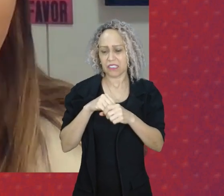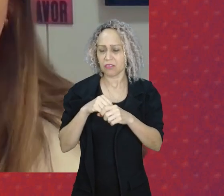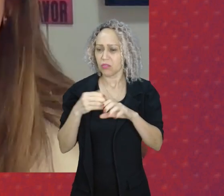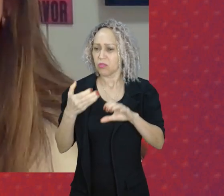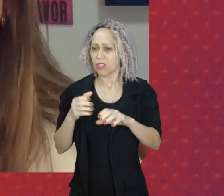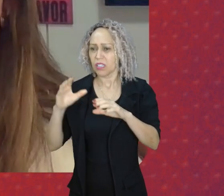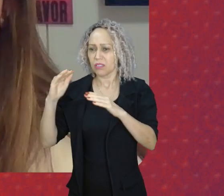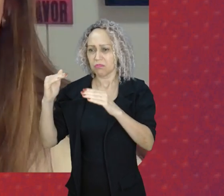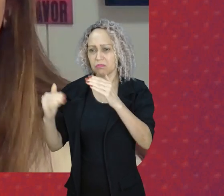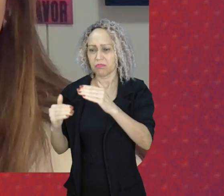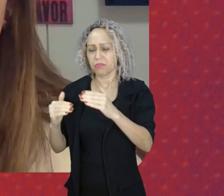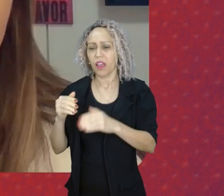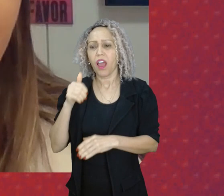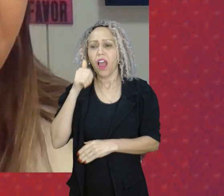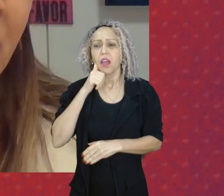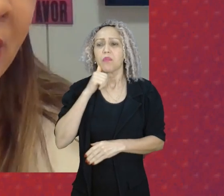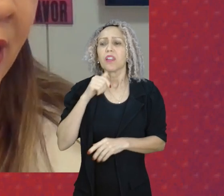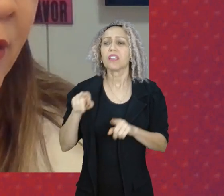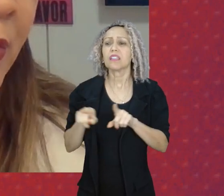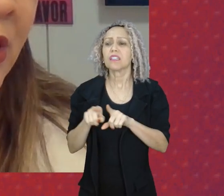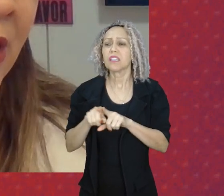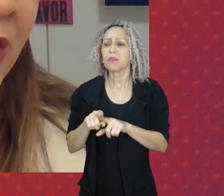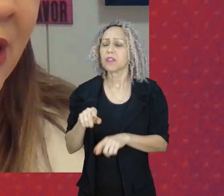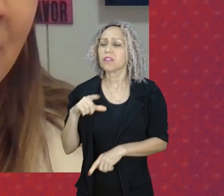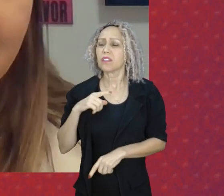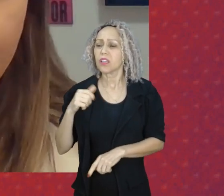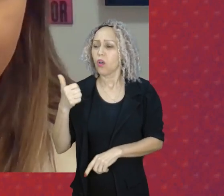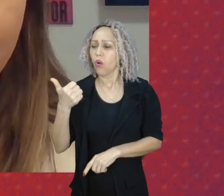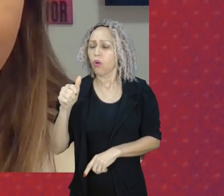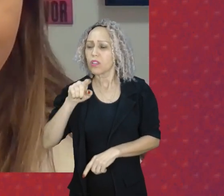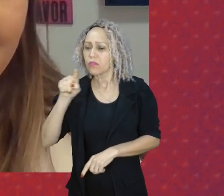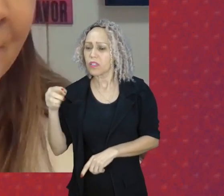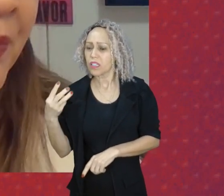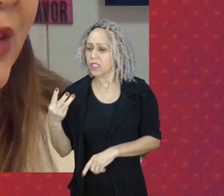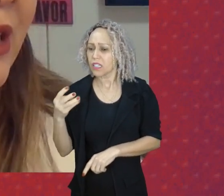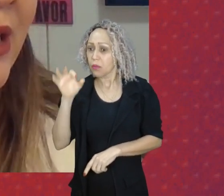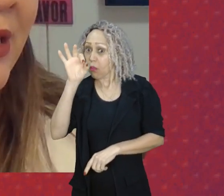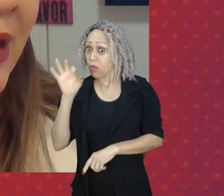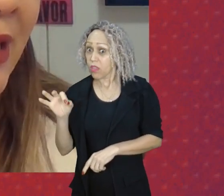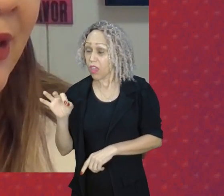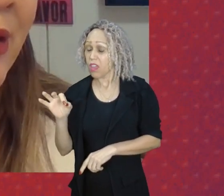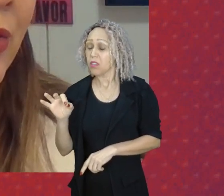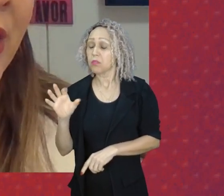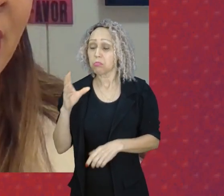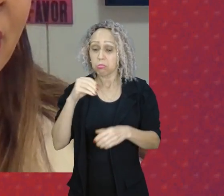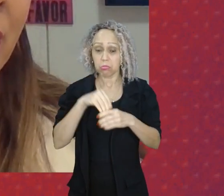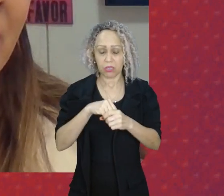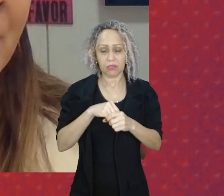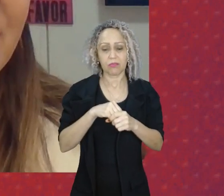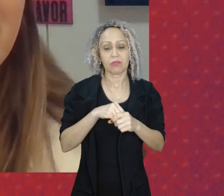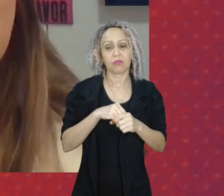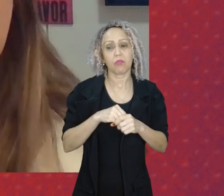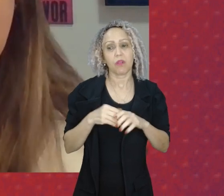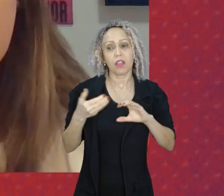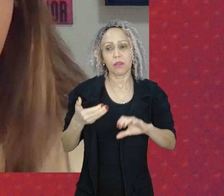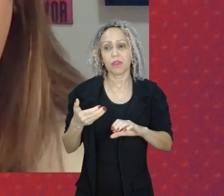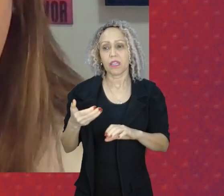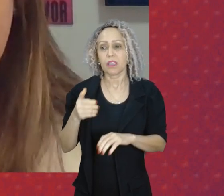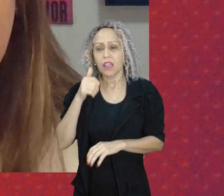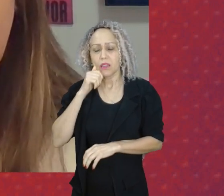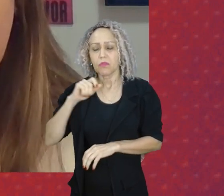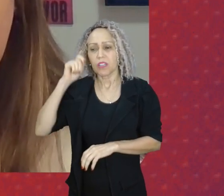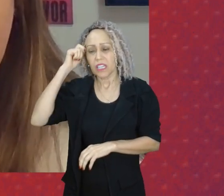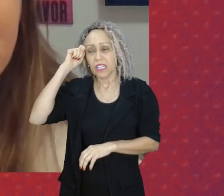mas ocuparão apenas 11,3% das cadeiras. E as negras, no entanto, que representam a maioria